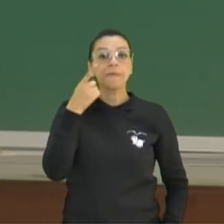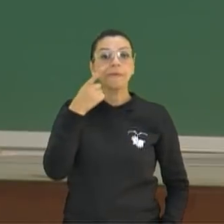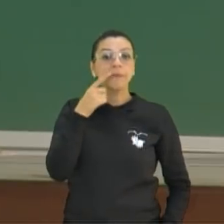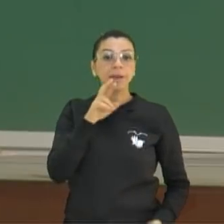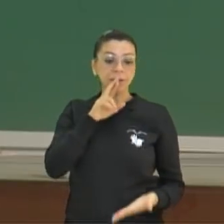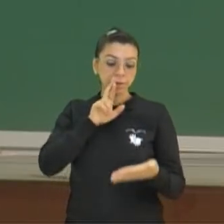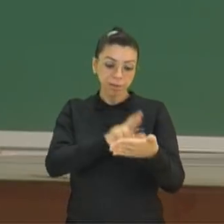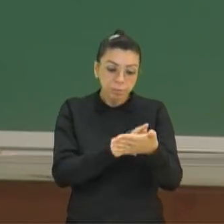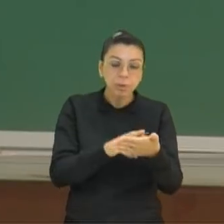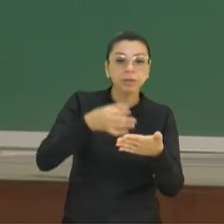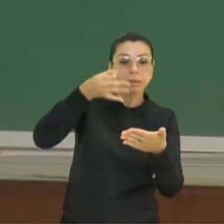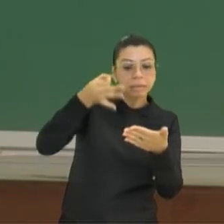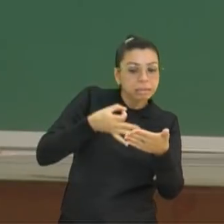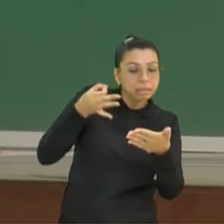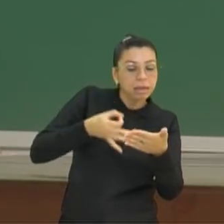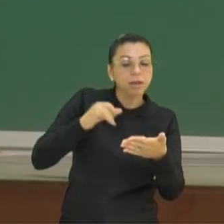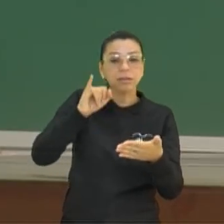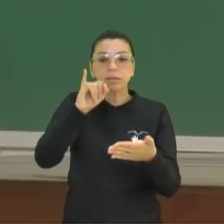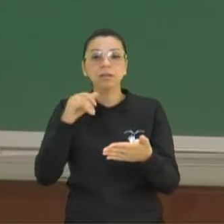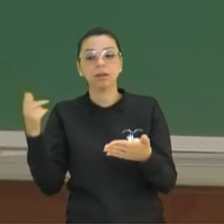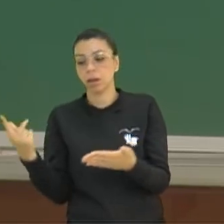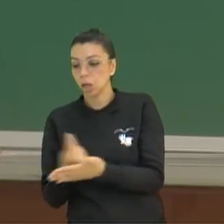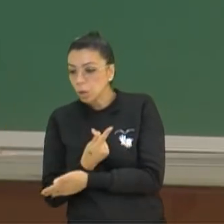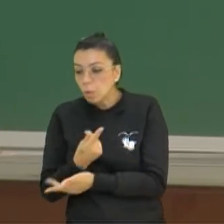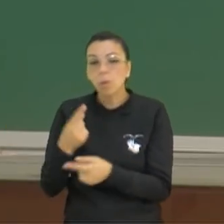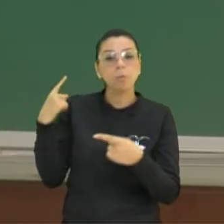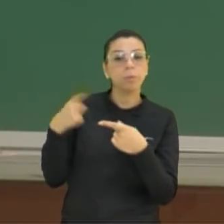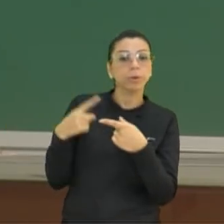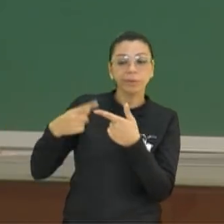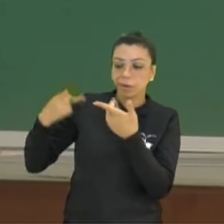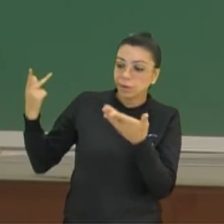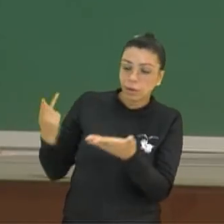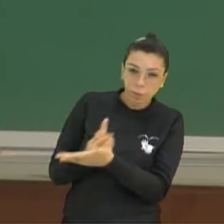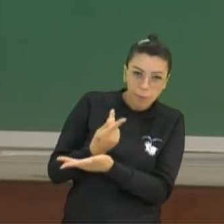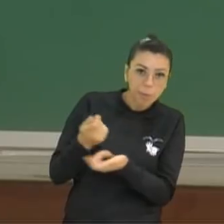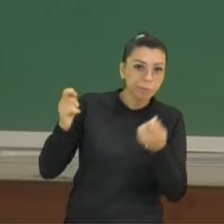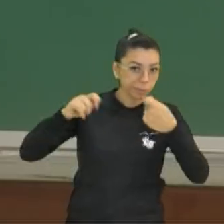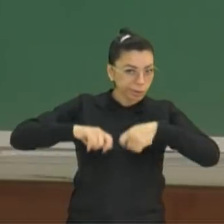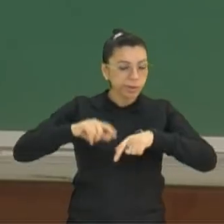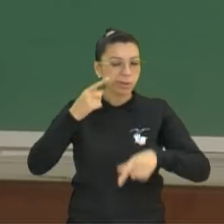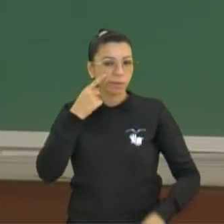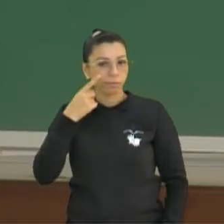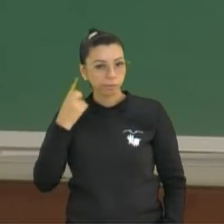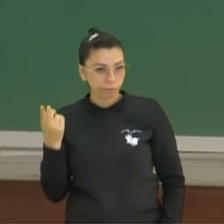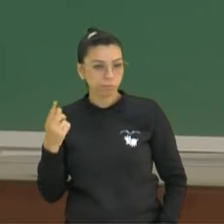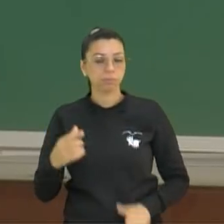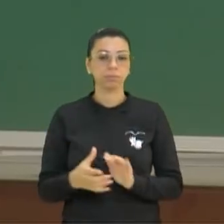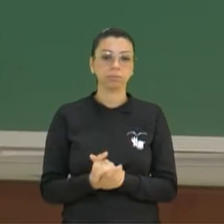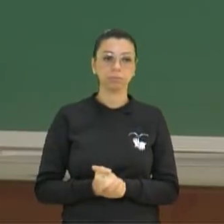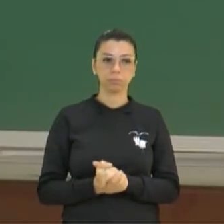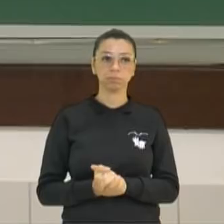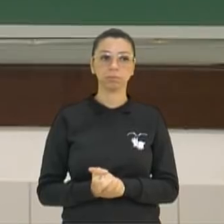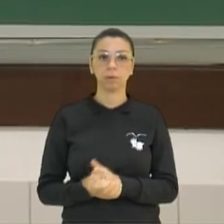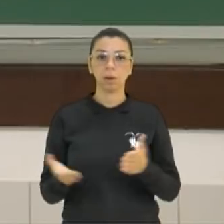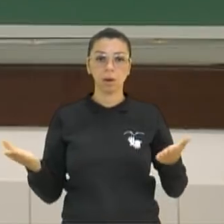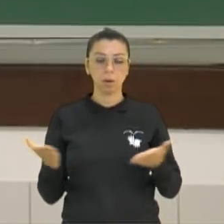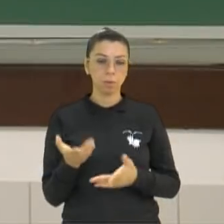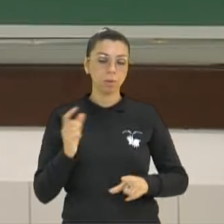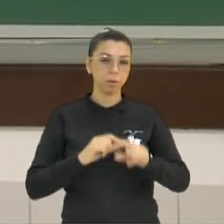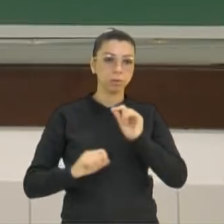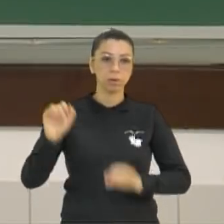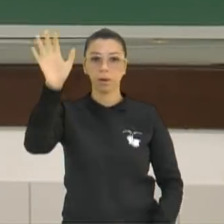você errou? O que você colocou? Deu sentido também na sua frase? Presta atenção nisso, tá? Olha agora. Agora a gente vai olhar